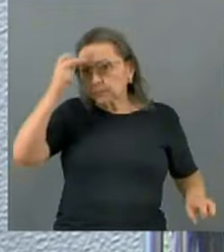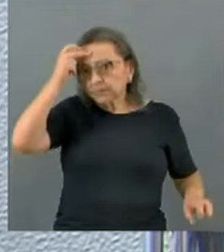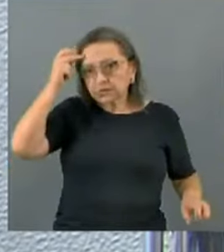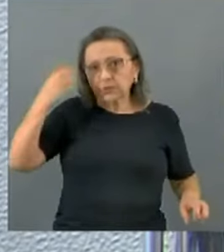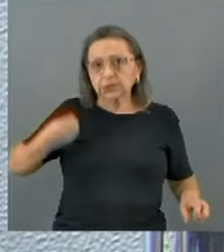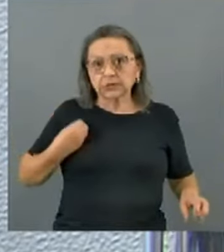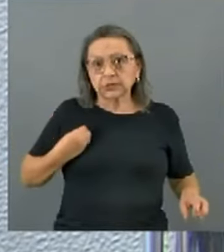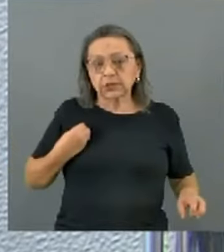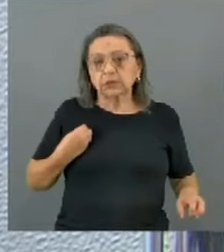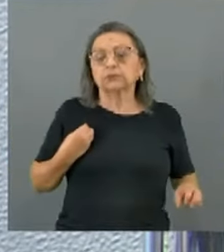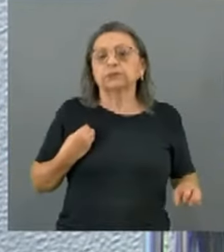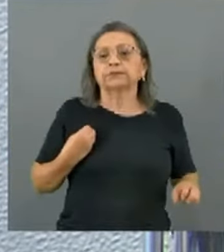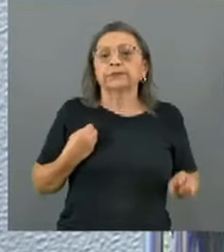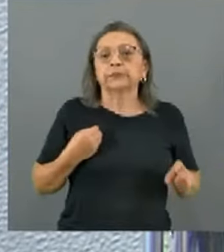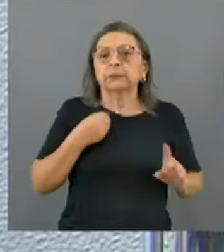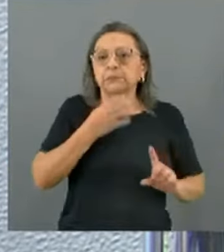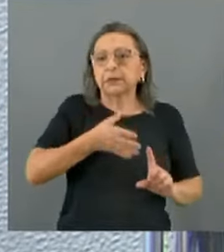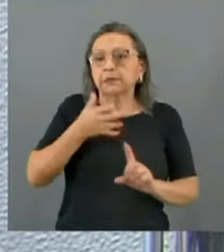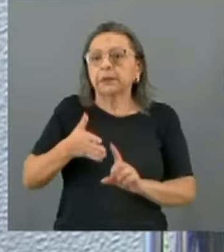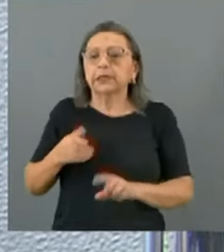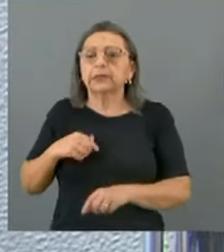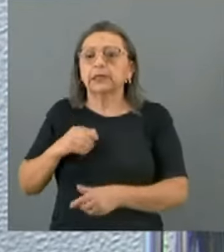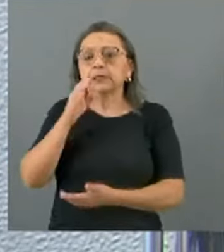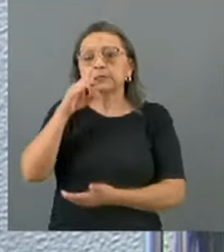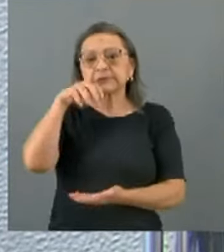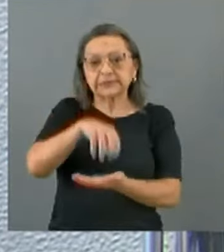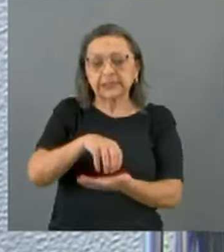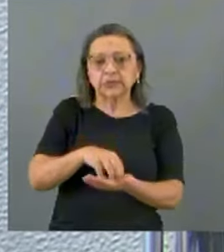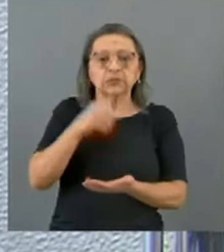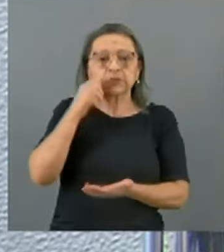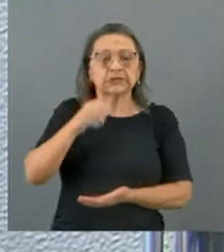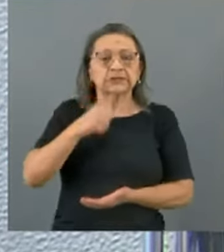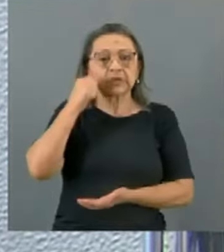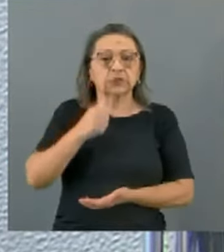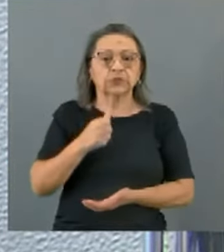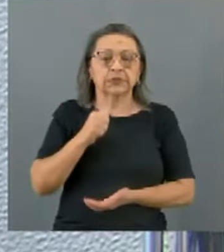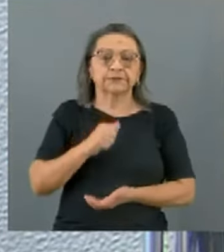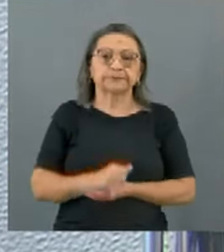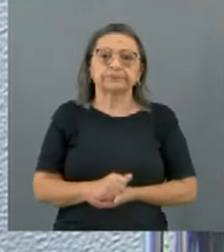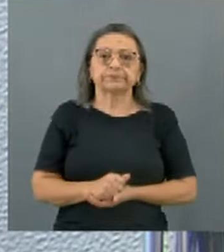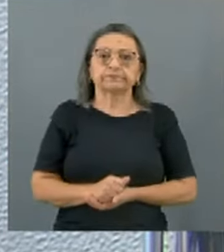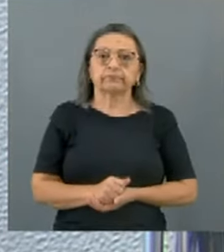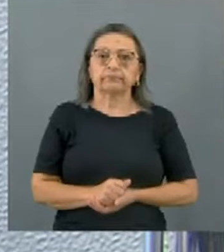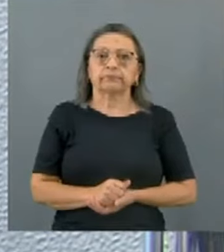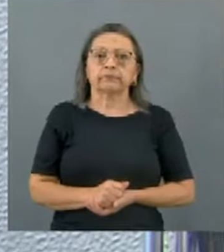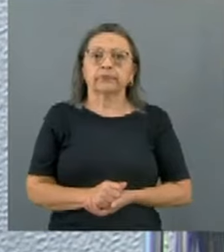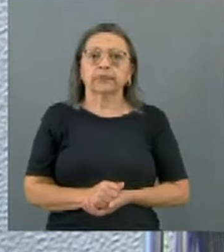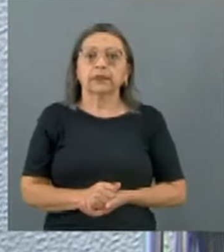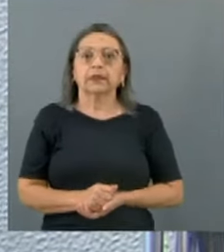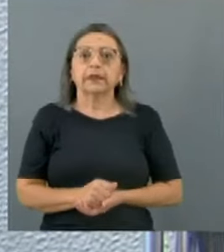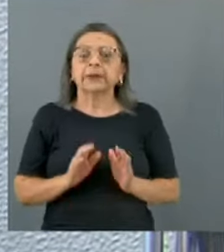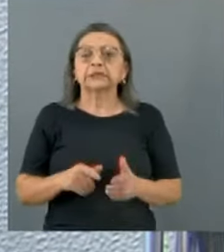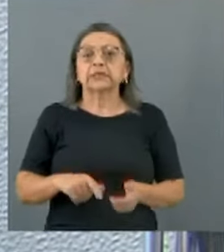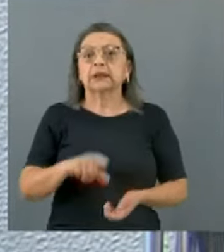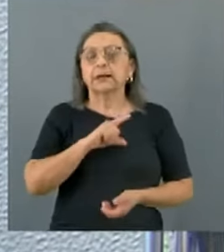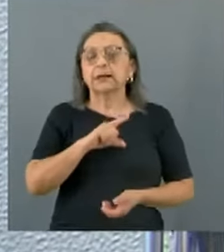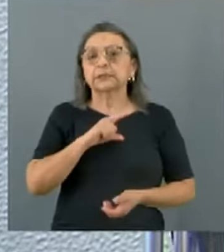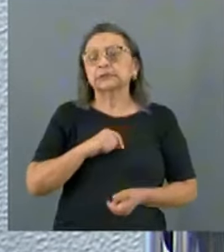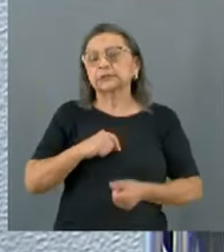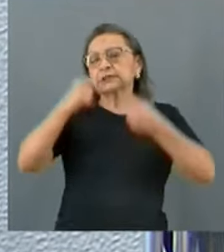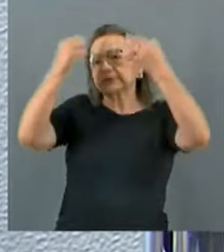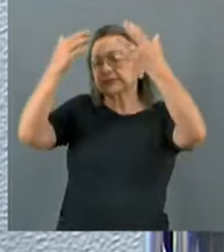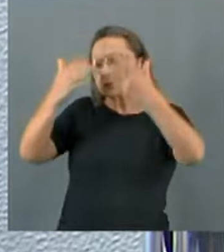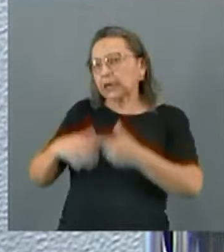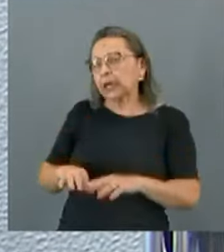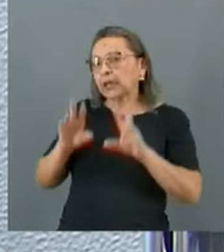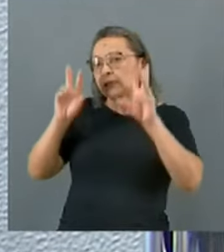estão fazendo parte, ao centro a senadora Augusta Brito. Senadora, antes de a gente falar de saúde,